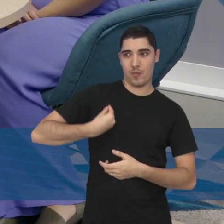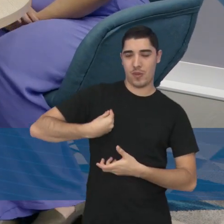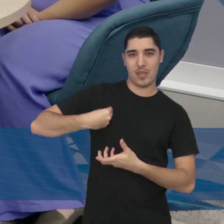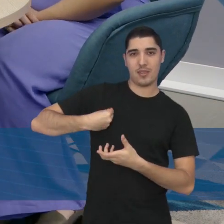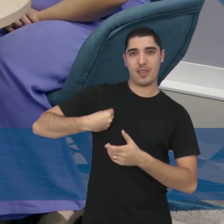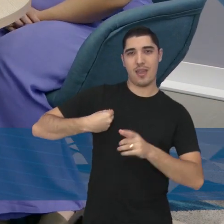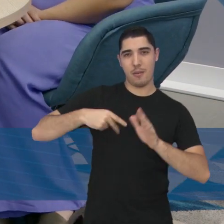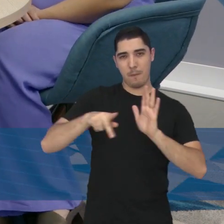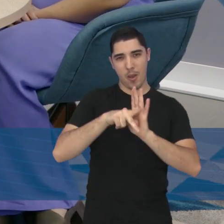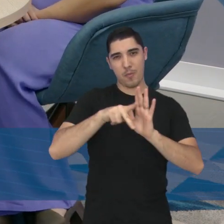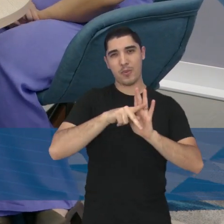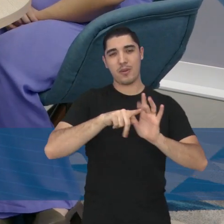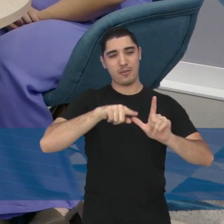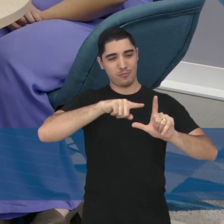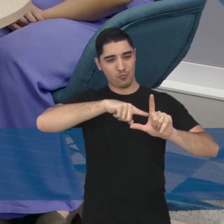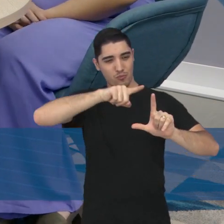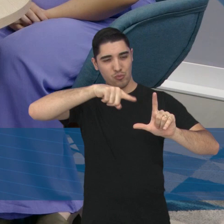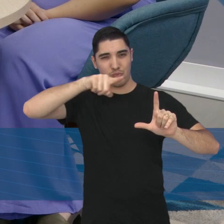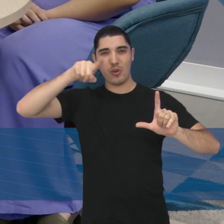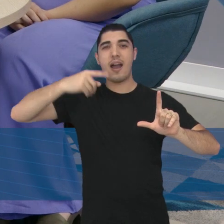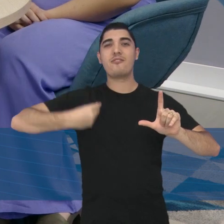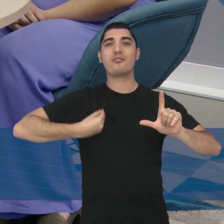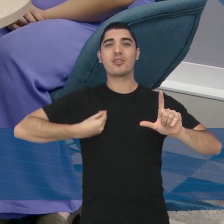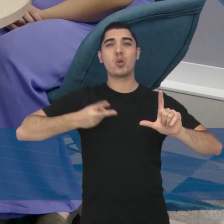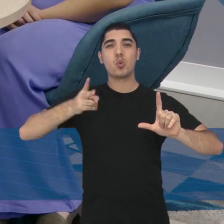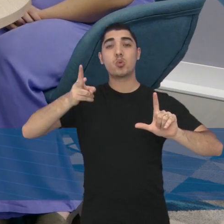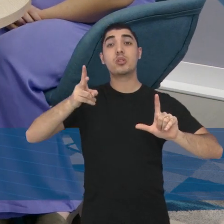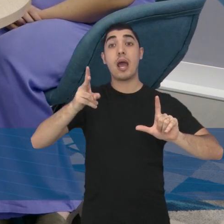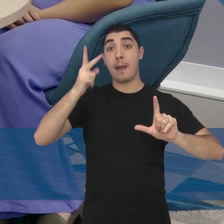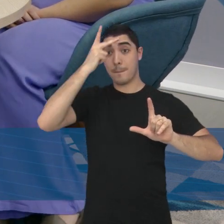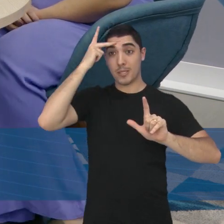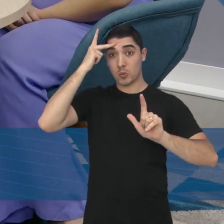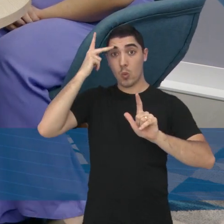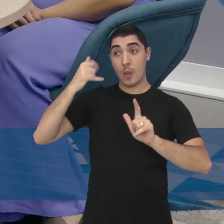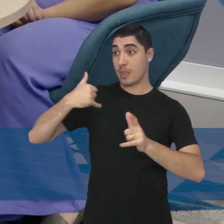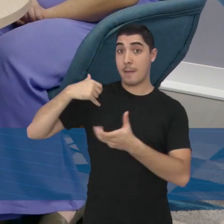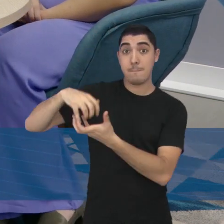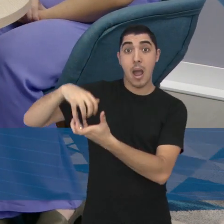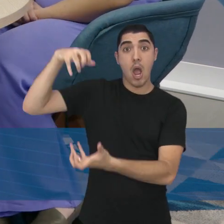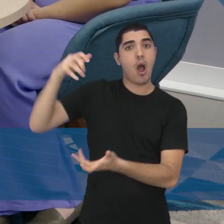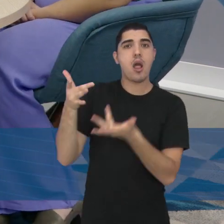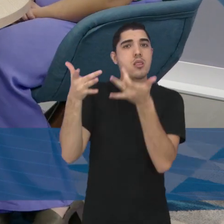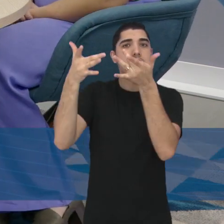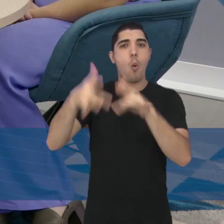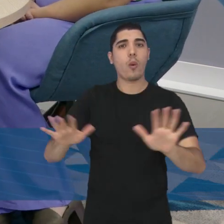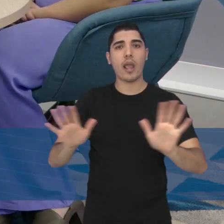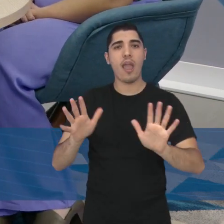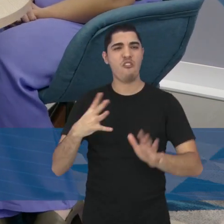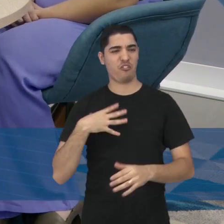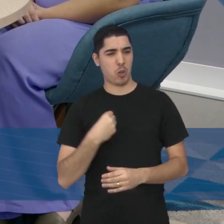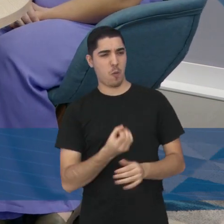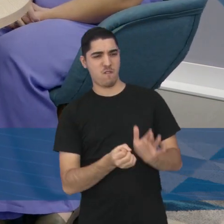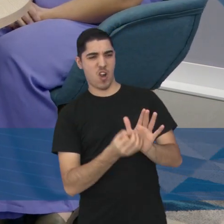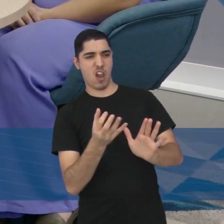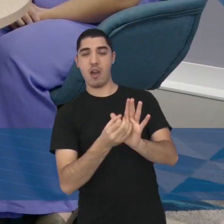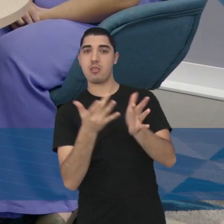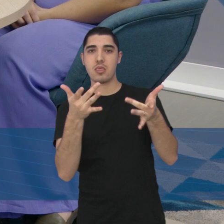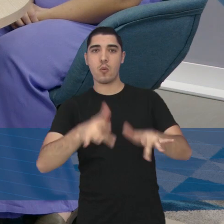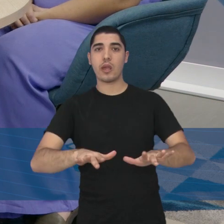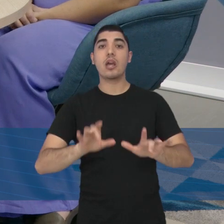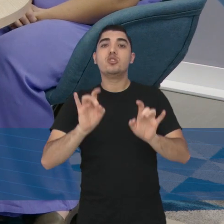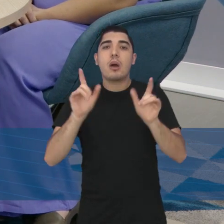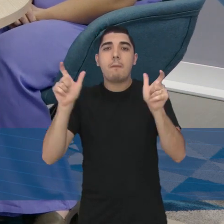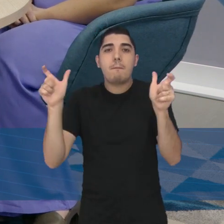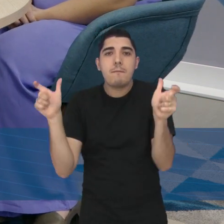cada vez mais caindo, né? Pessoas que muitas vezes têm condição e não querendo ter filho, não querendo ter um só. Que é uma coisa que a gente falava também, né?